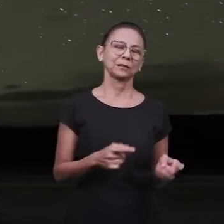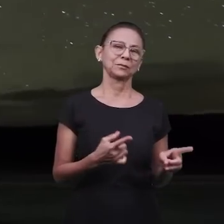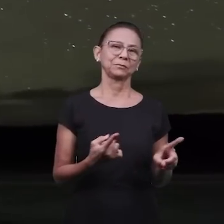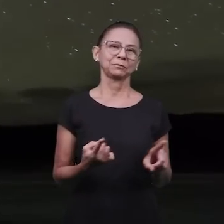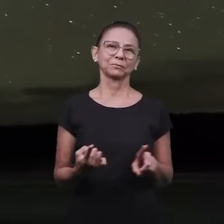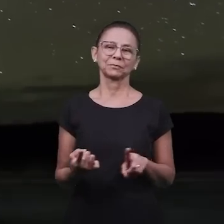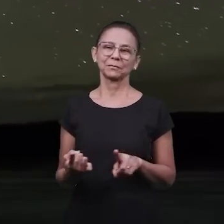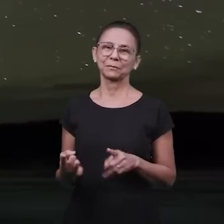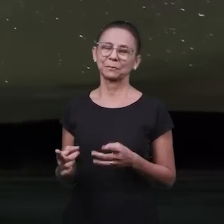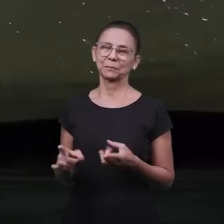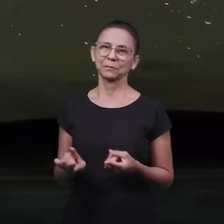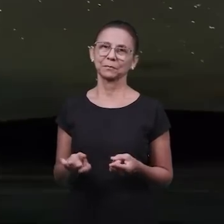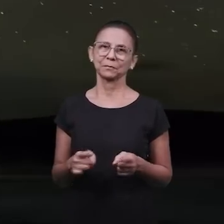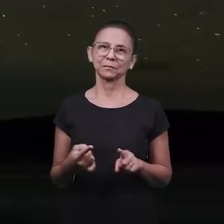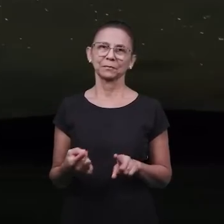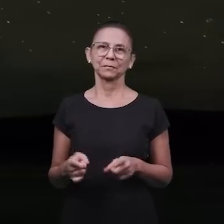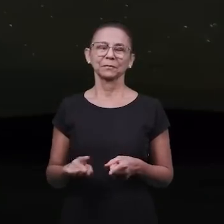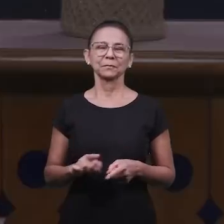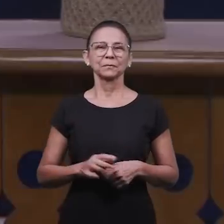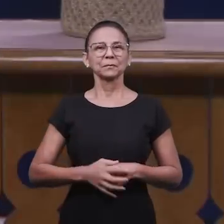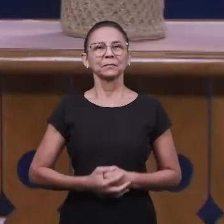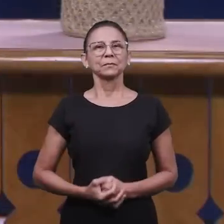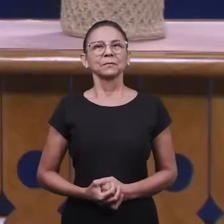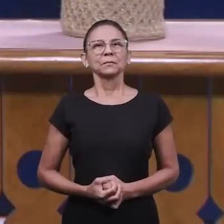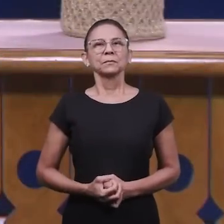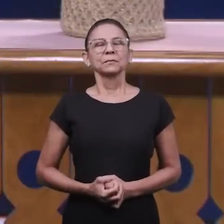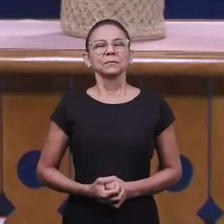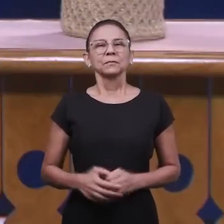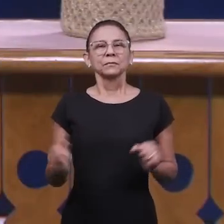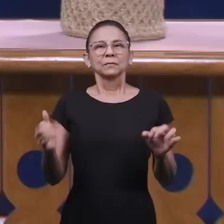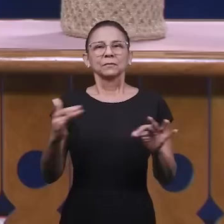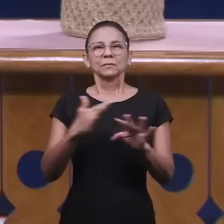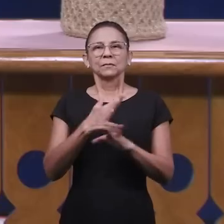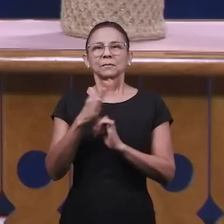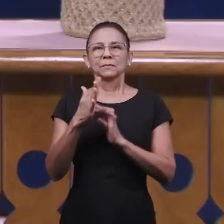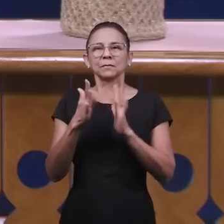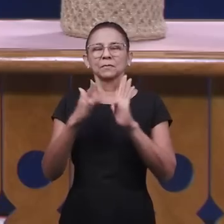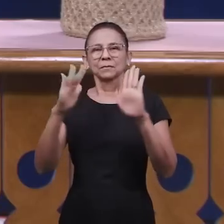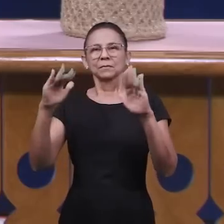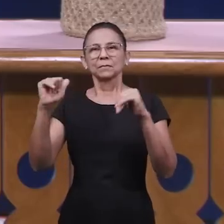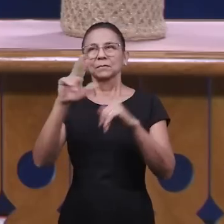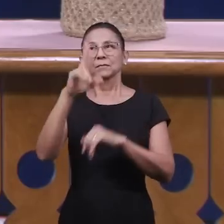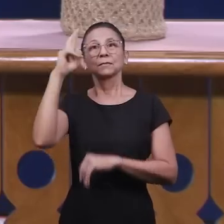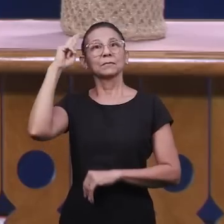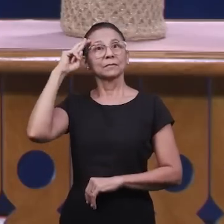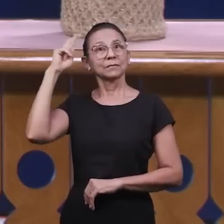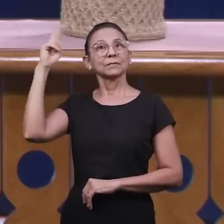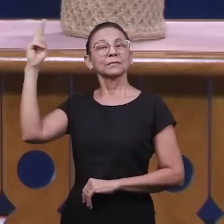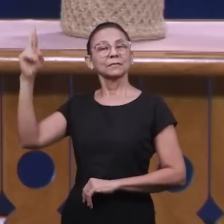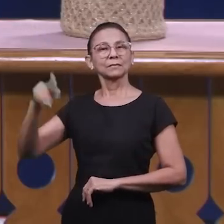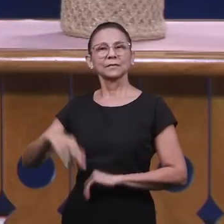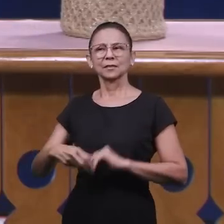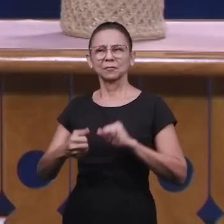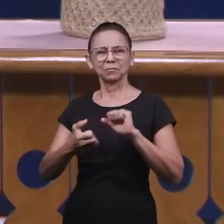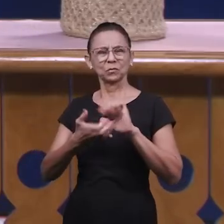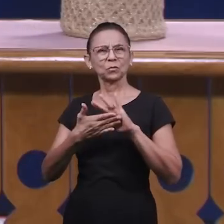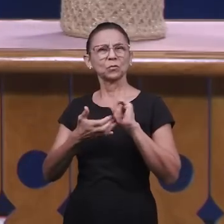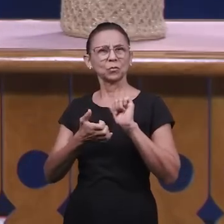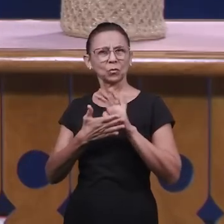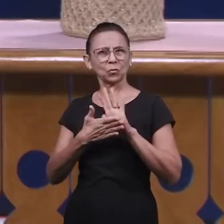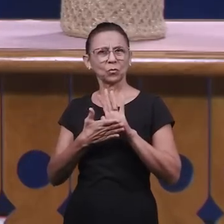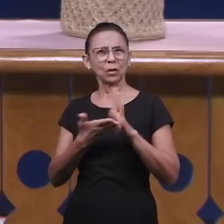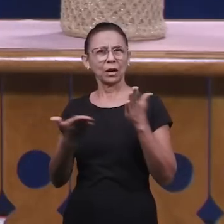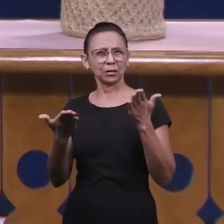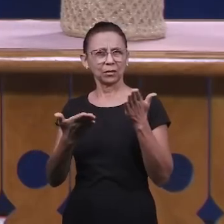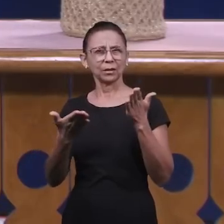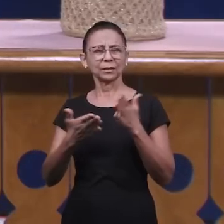escolha feita por Deus, e Ele escolheu você para receber a sua bênção, para viver uma experiência com a